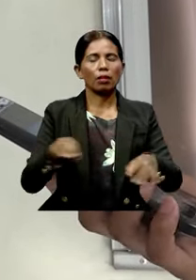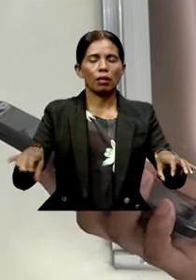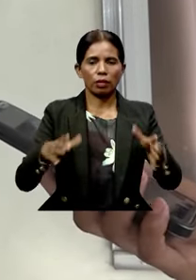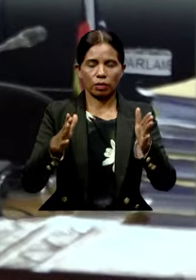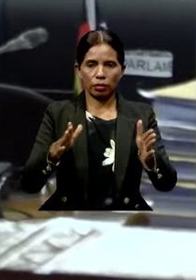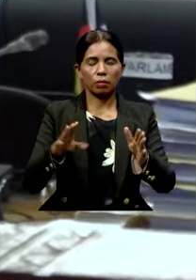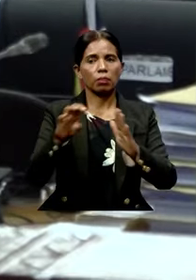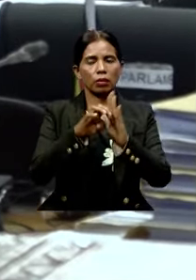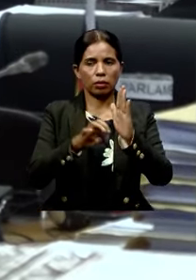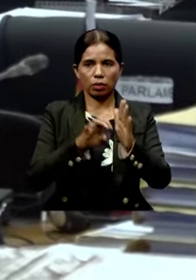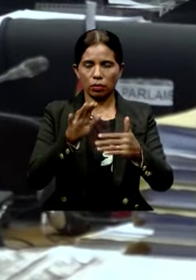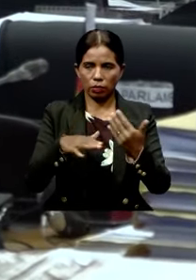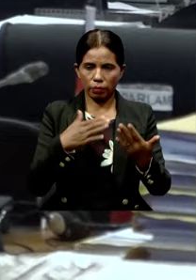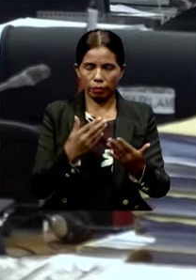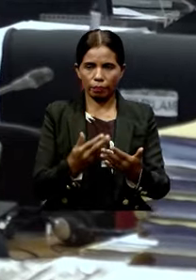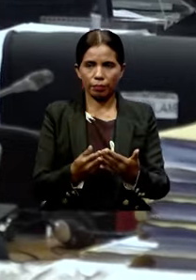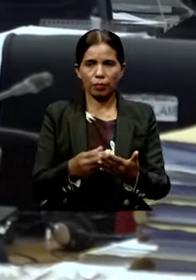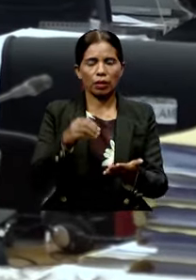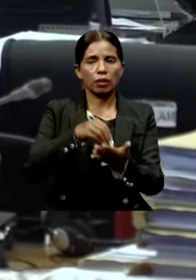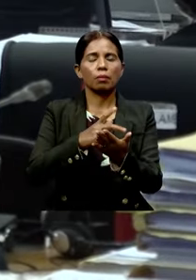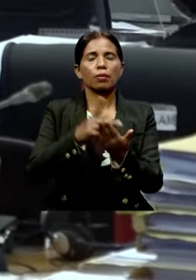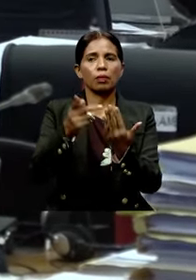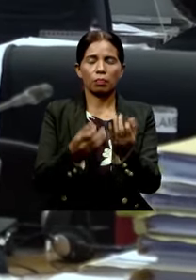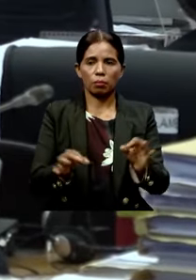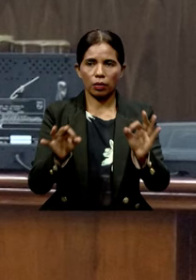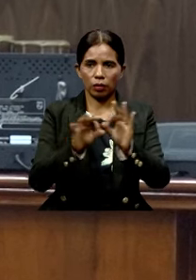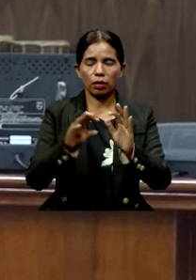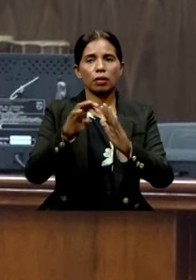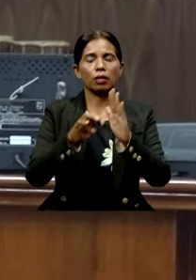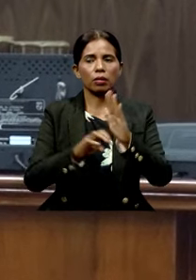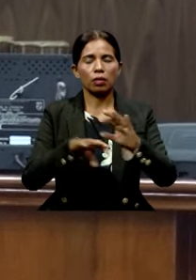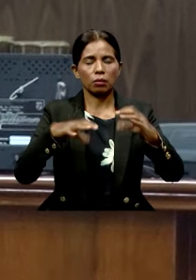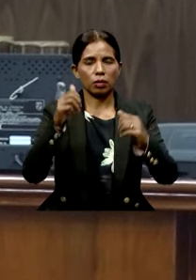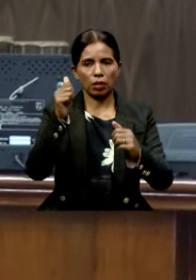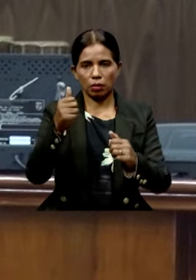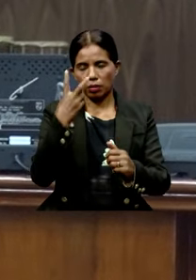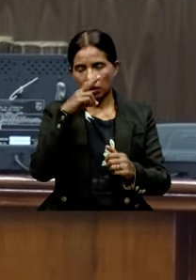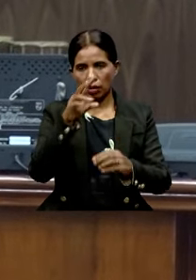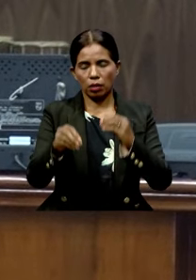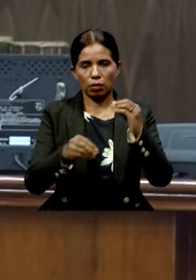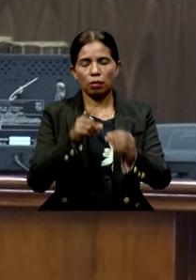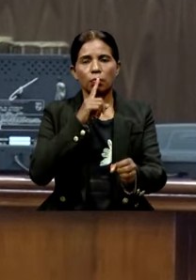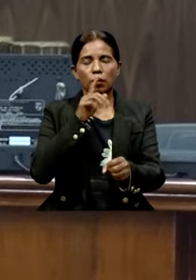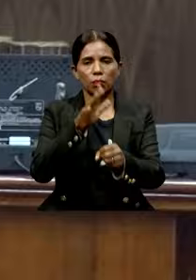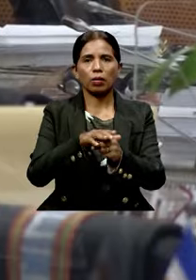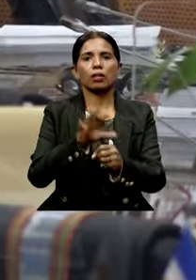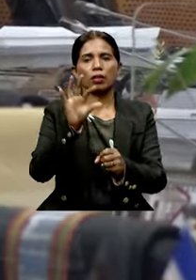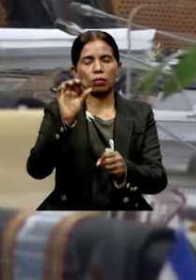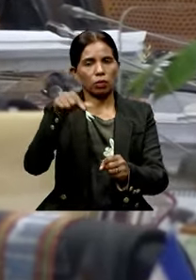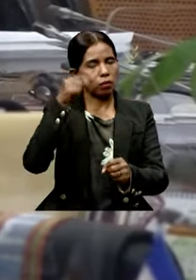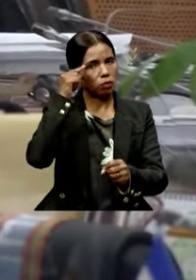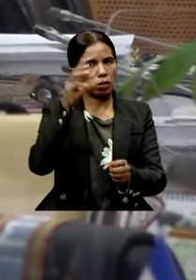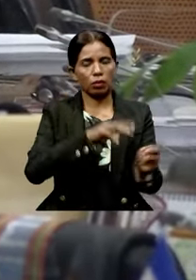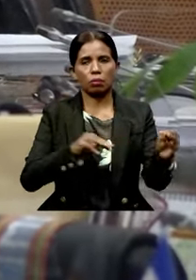Tomak Nenian. Além de ajusta programa prioridade sira Estado Nian, Komisau Amos seihare kompromisi unono guvernu nian, nebe atuhalo